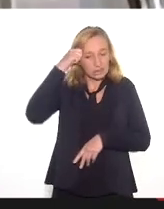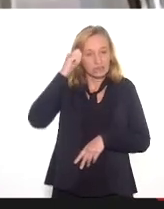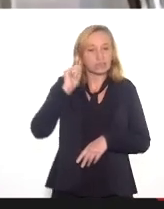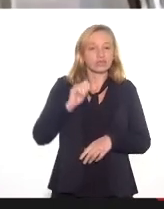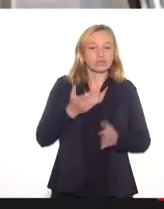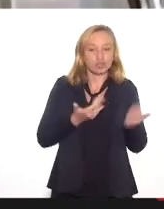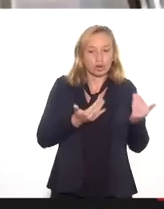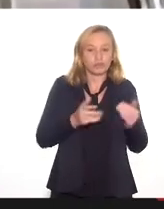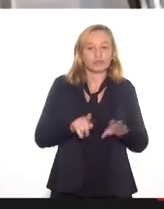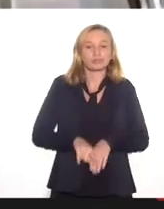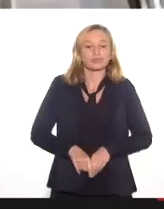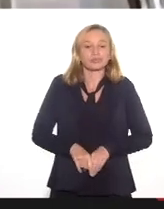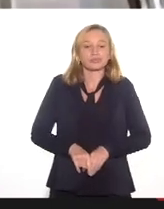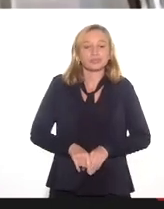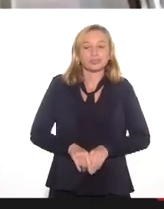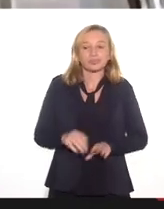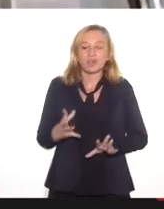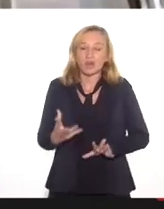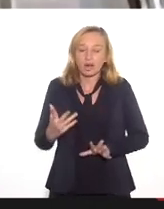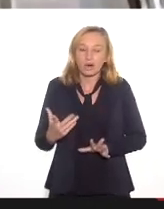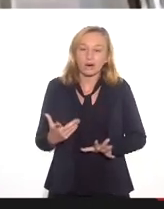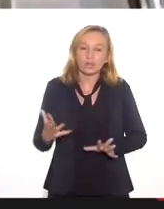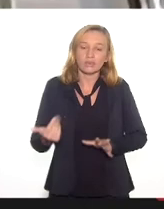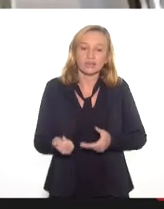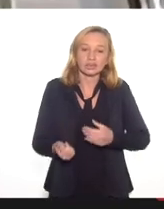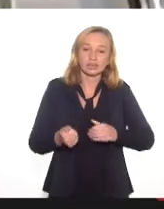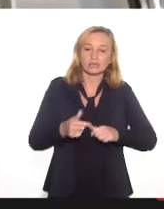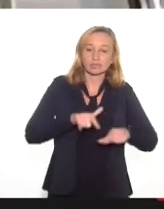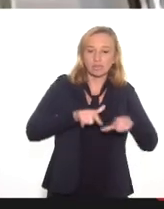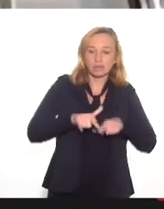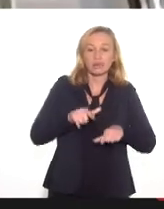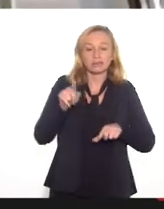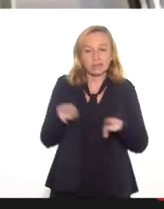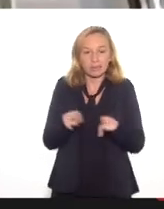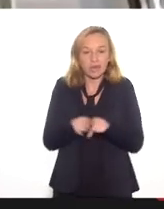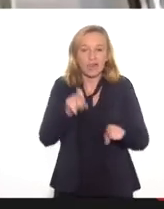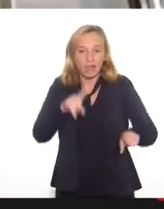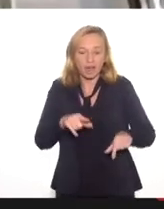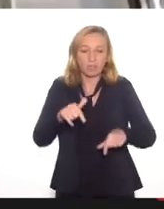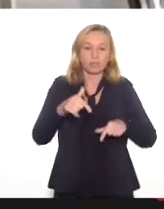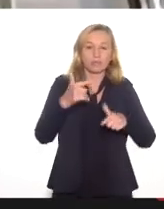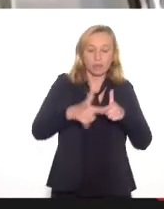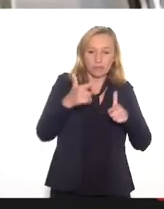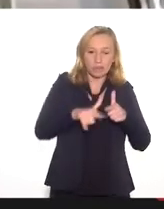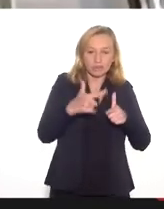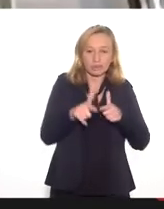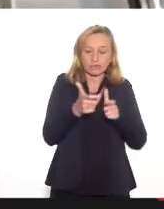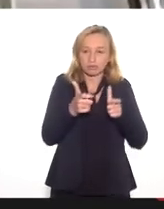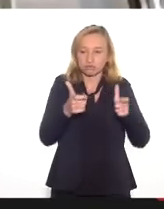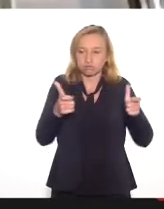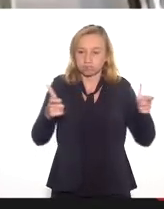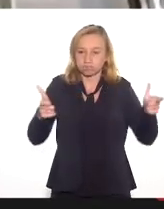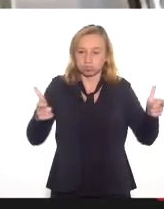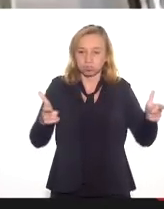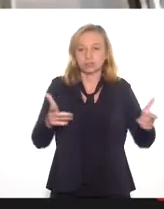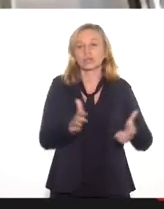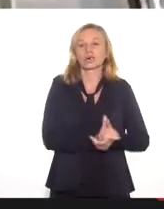a qualificação para o trabalho também é um problema nós temos uma rede enorme de